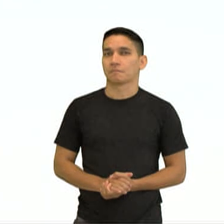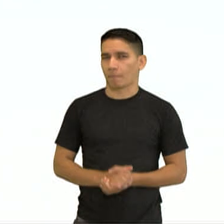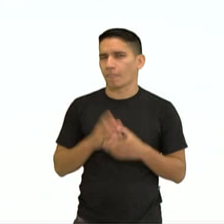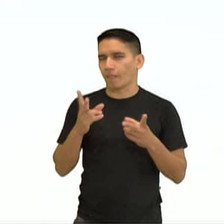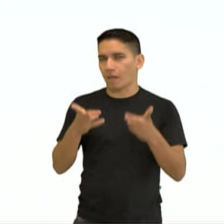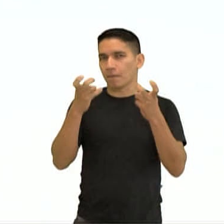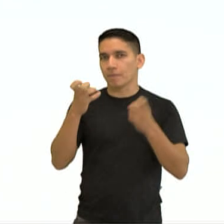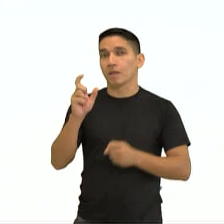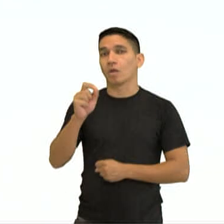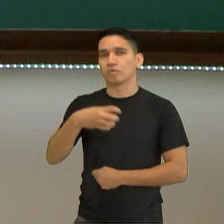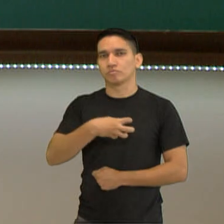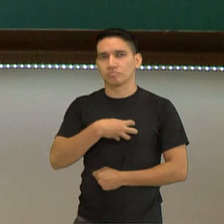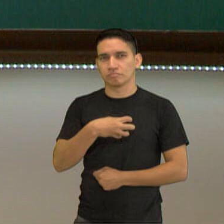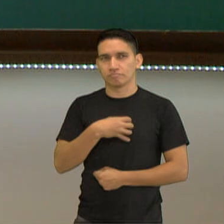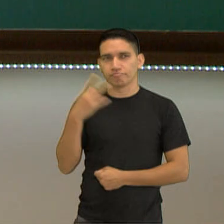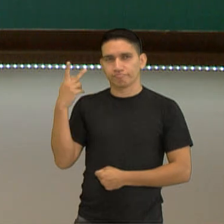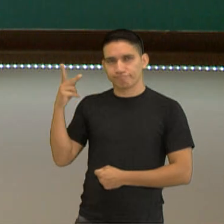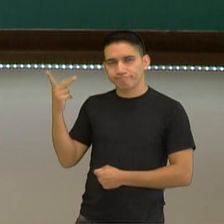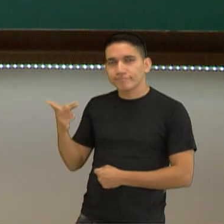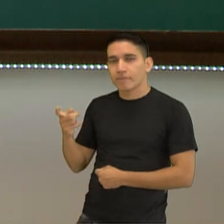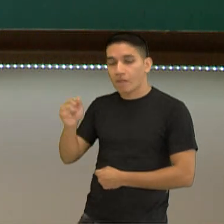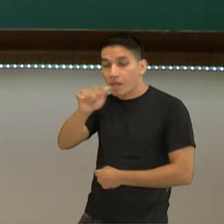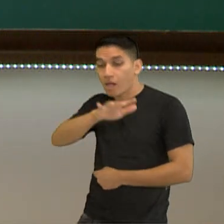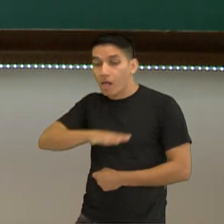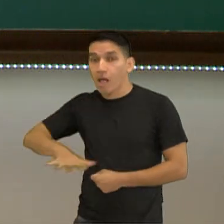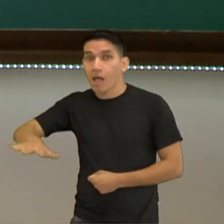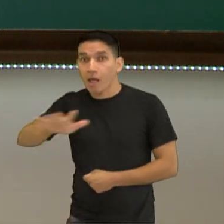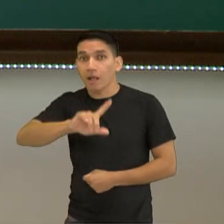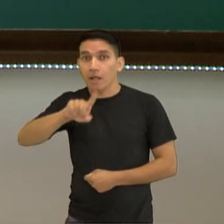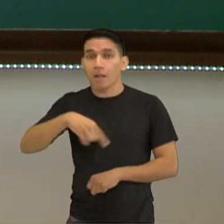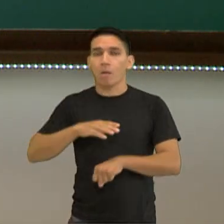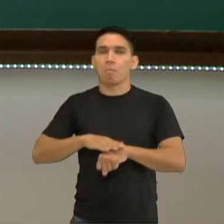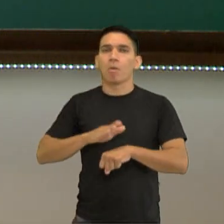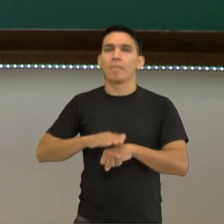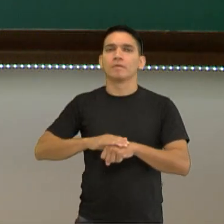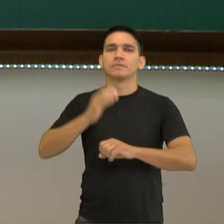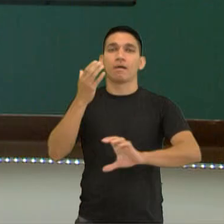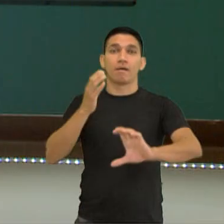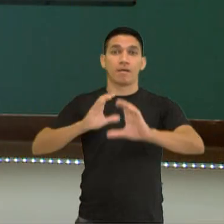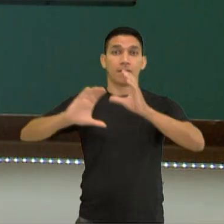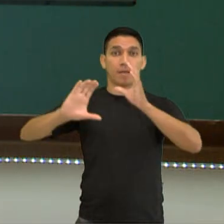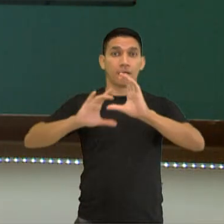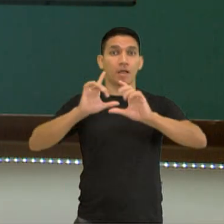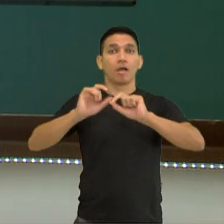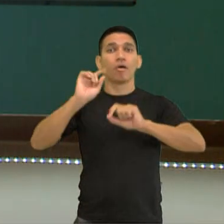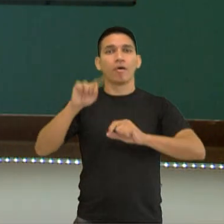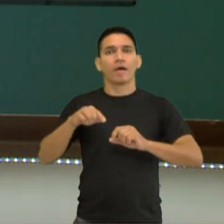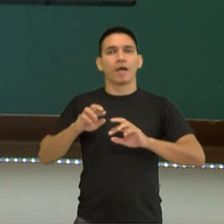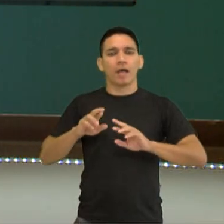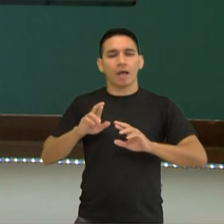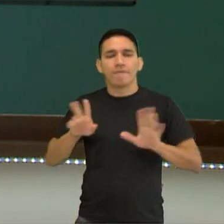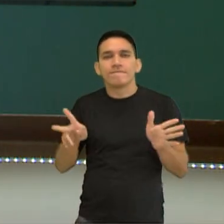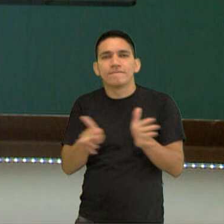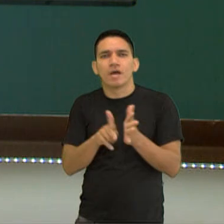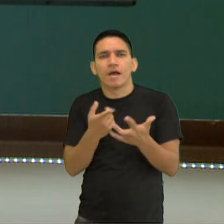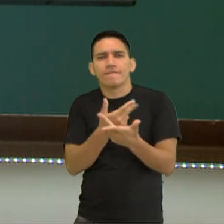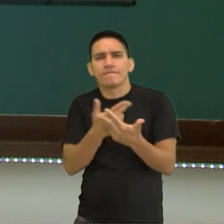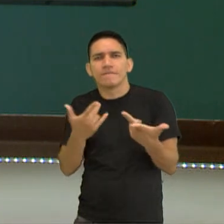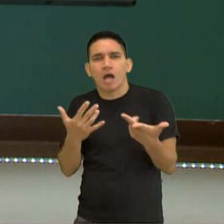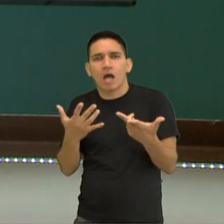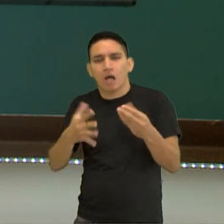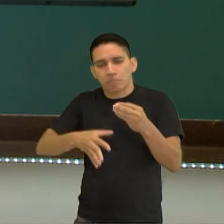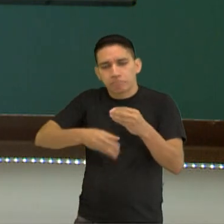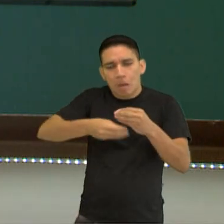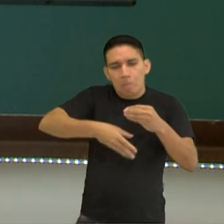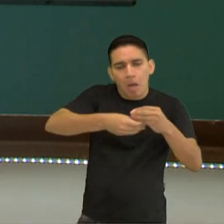Perceberam, né, que a área, que é o momento que canta, né, ele é totalmente composto na cantata,